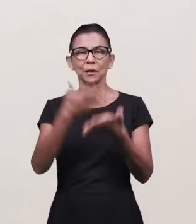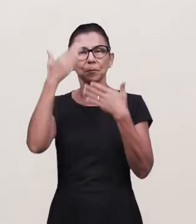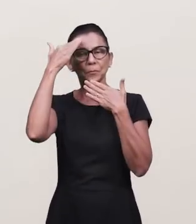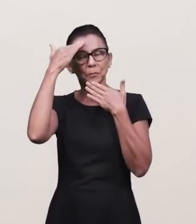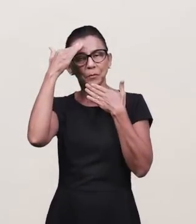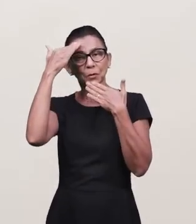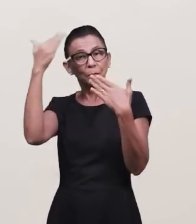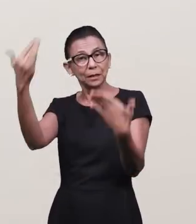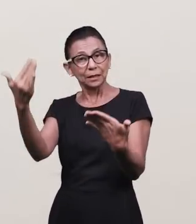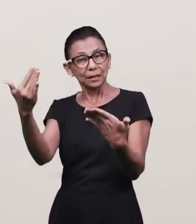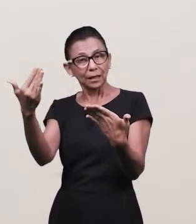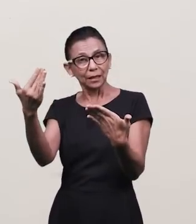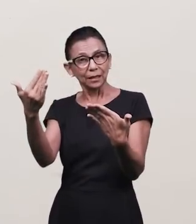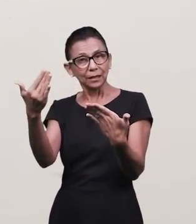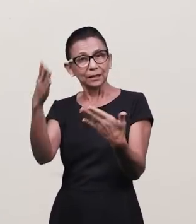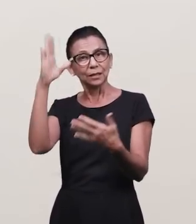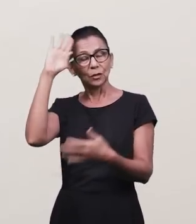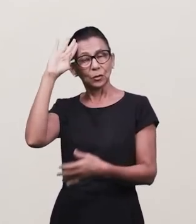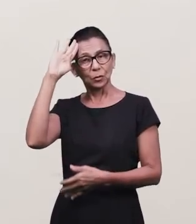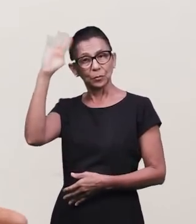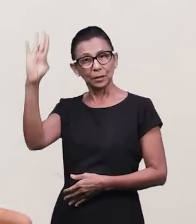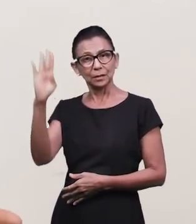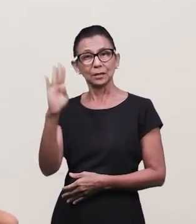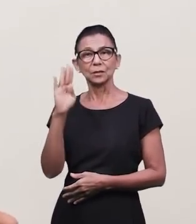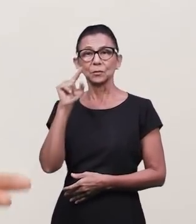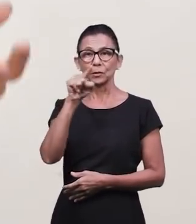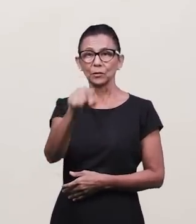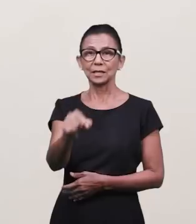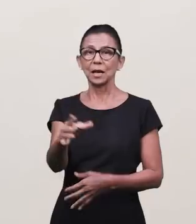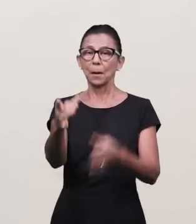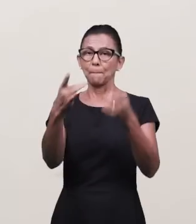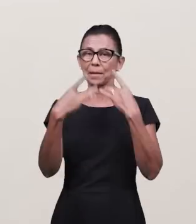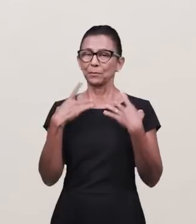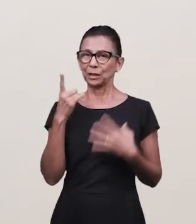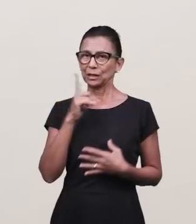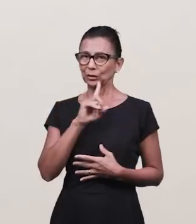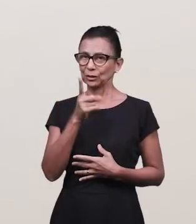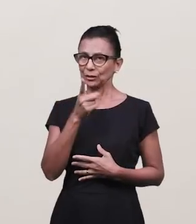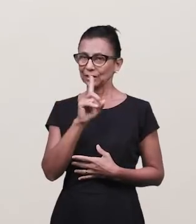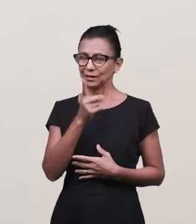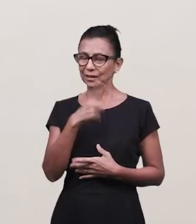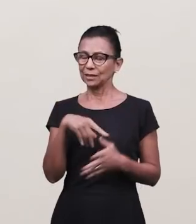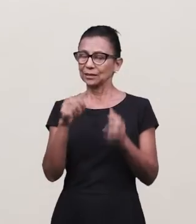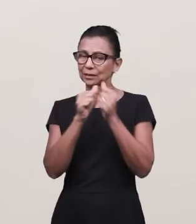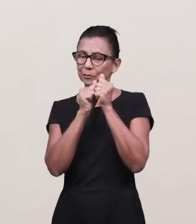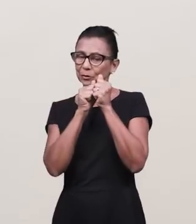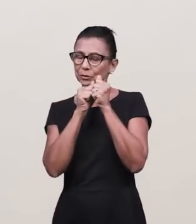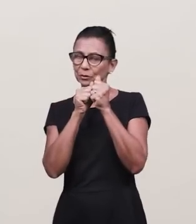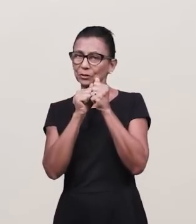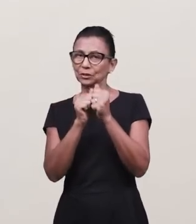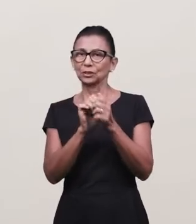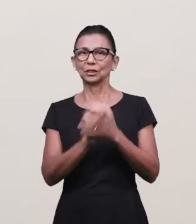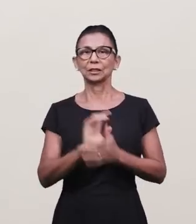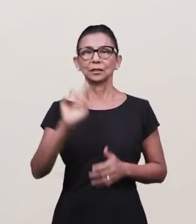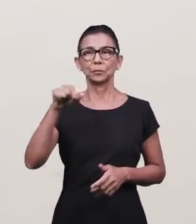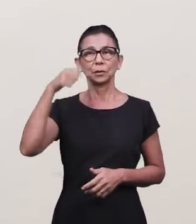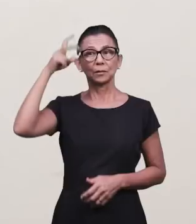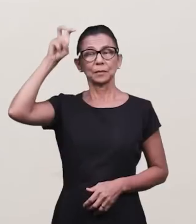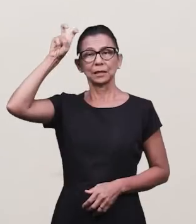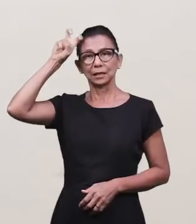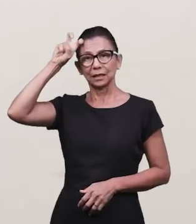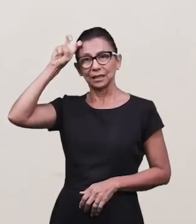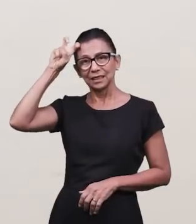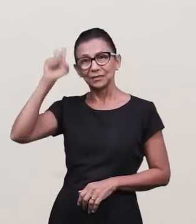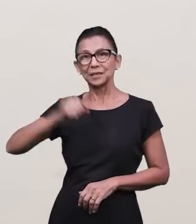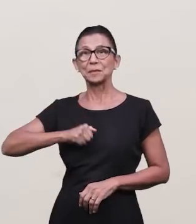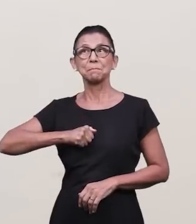muito obrigada, principalmente por você não ter me abandonado, estar aqui juntinho. Próxima quinta-feira tem mais,